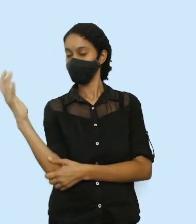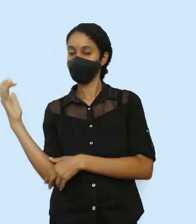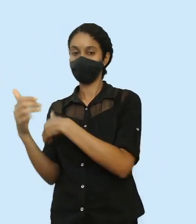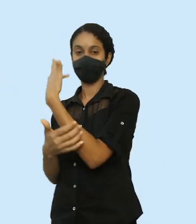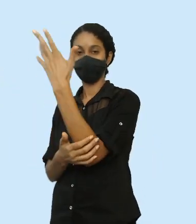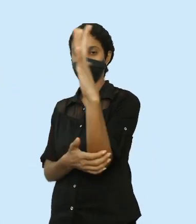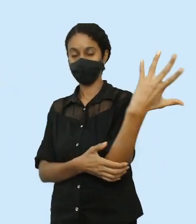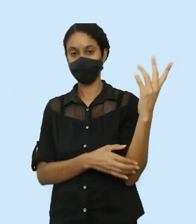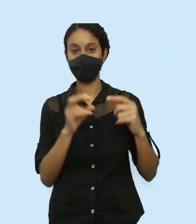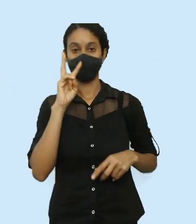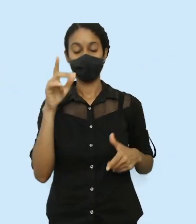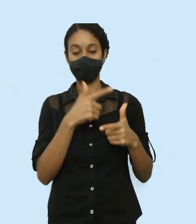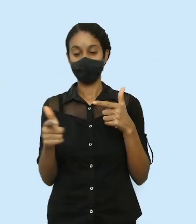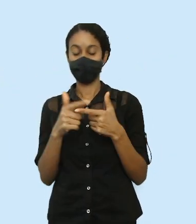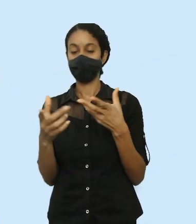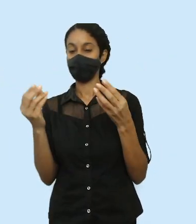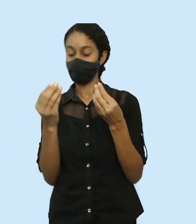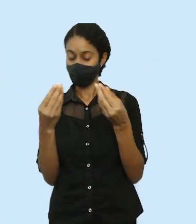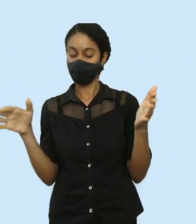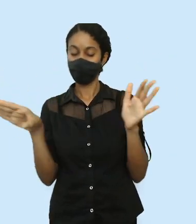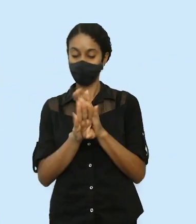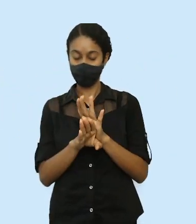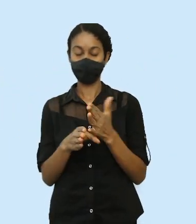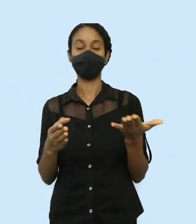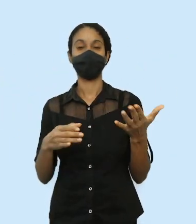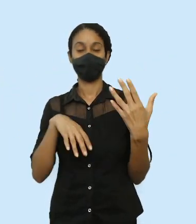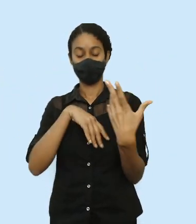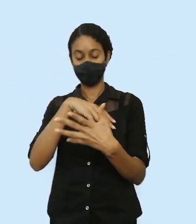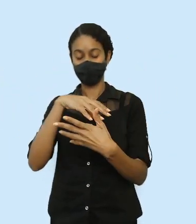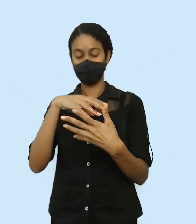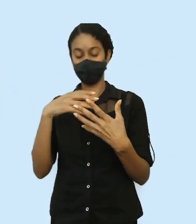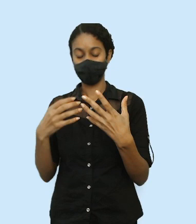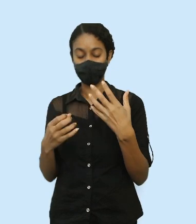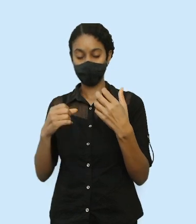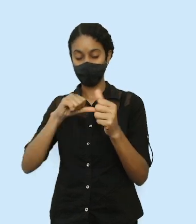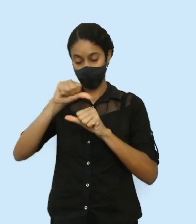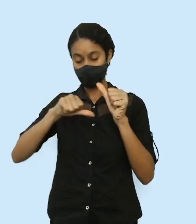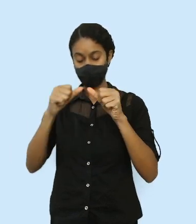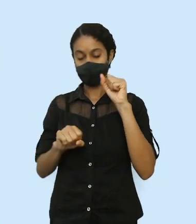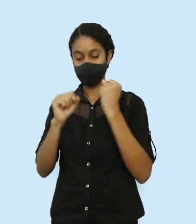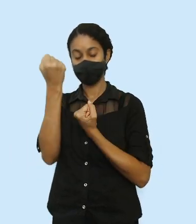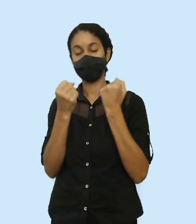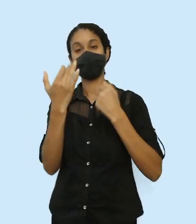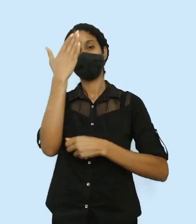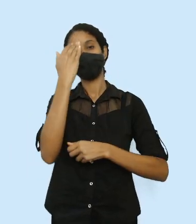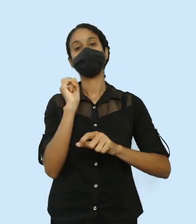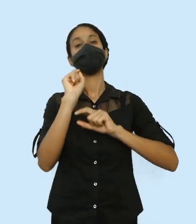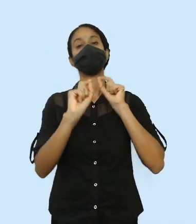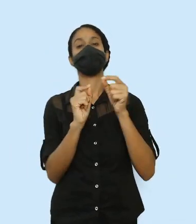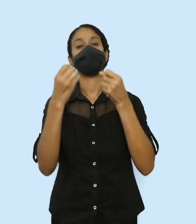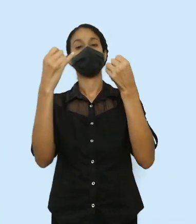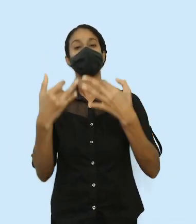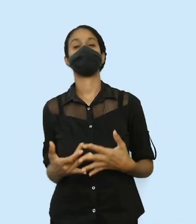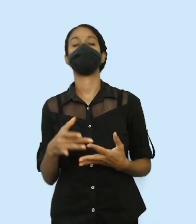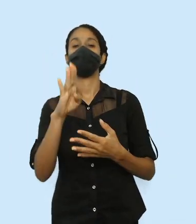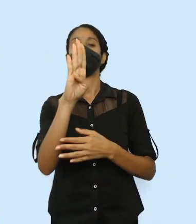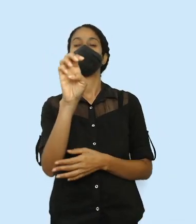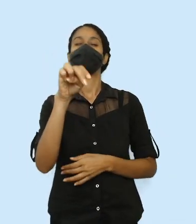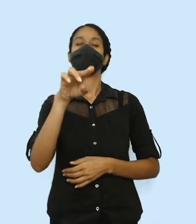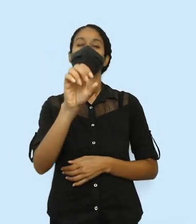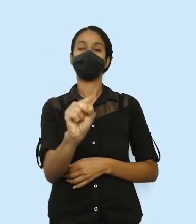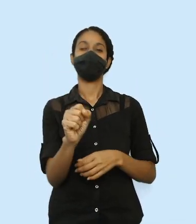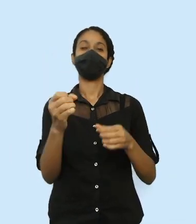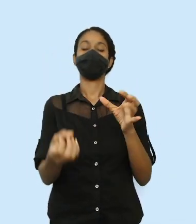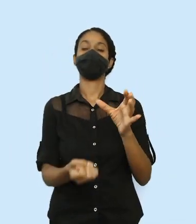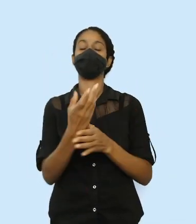Olha só quanto problema vem de uma vez só com a Revolução Industrial. A gente sabe que quando a gente fala sobre bens, sobre criar